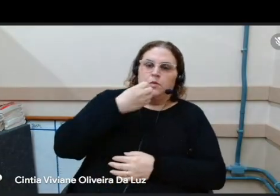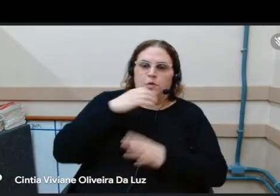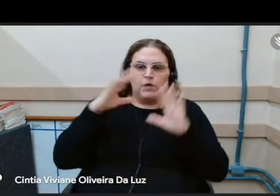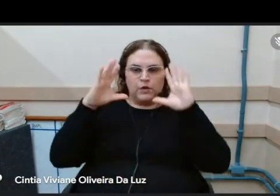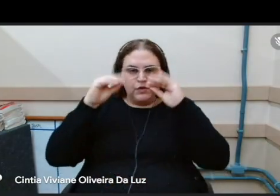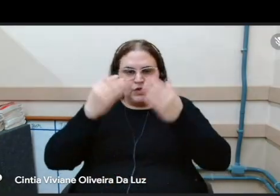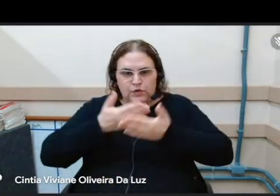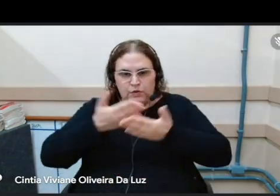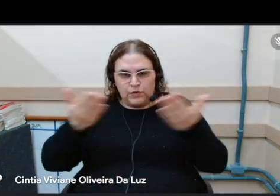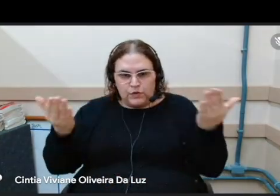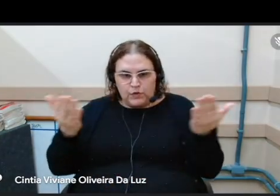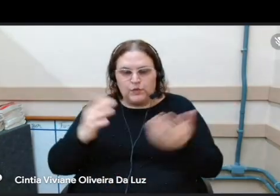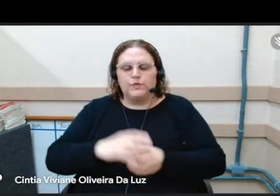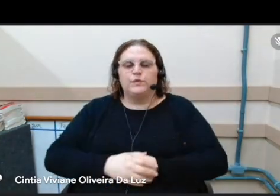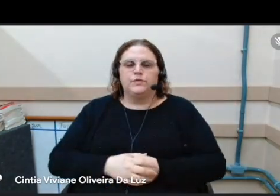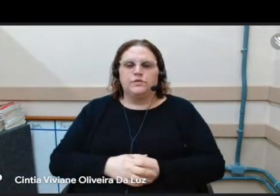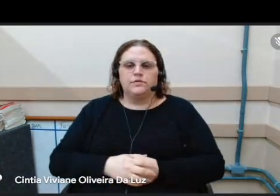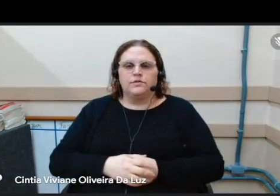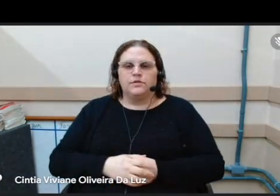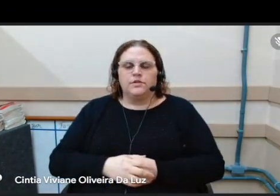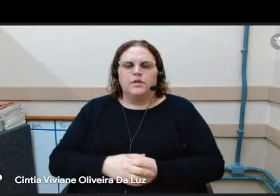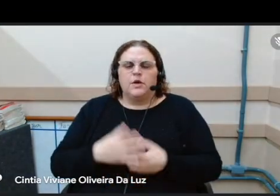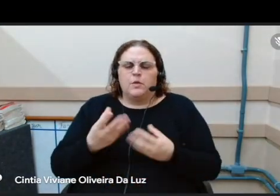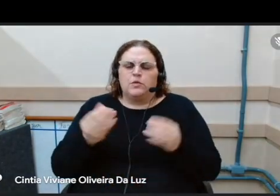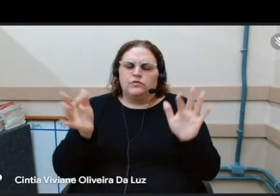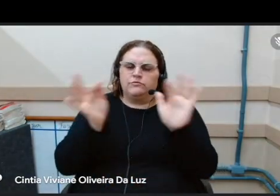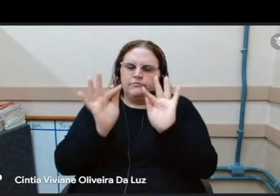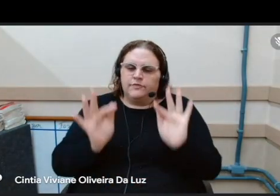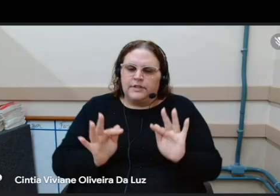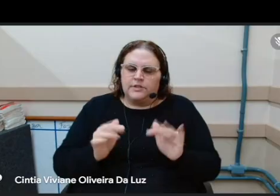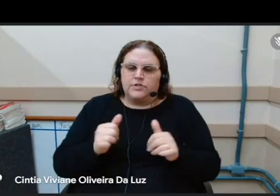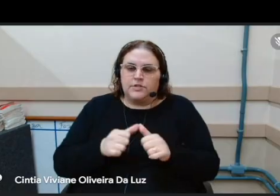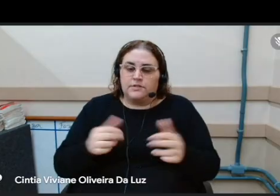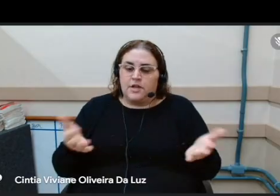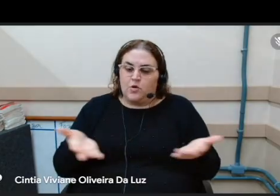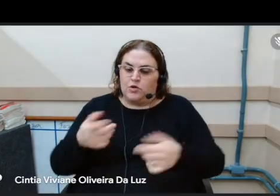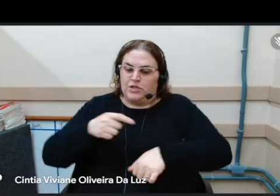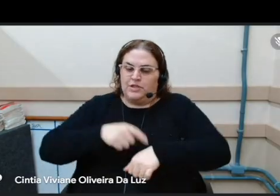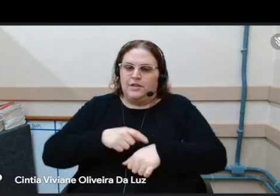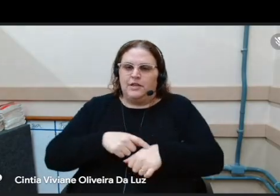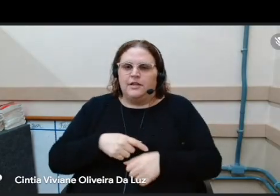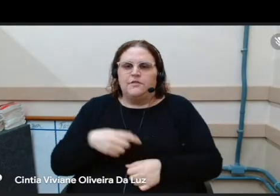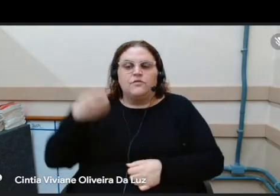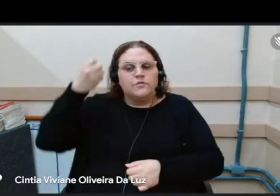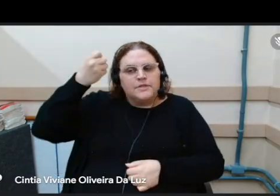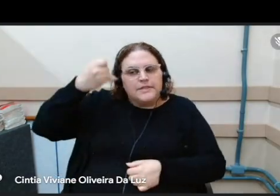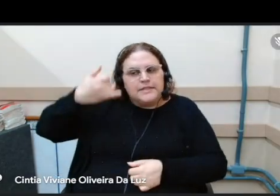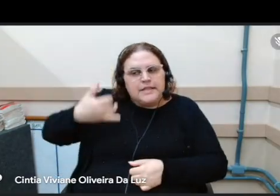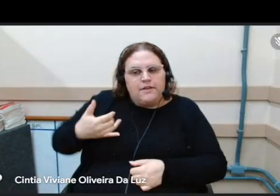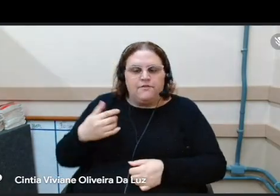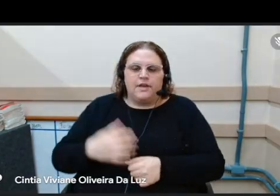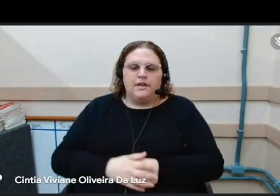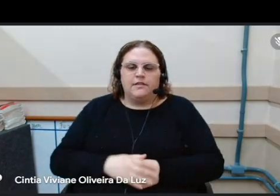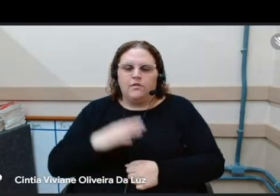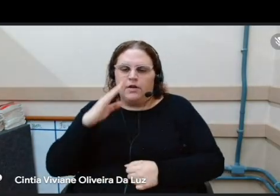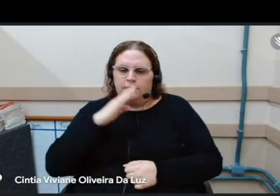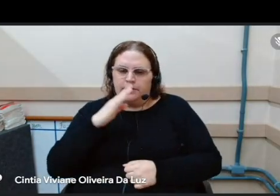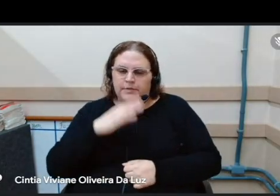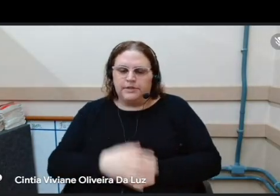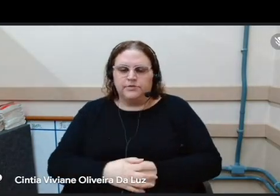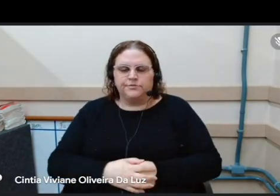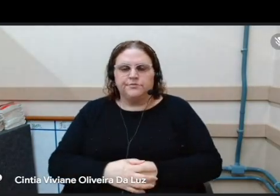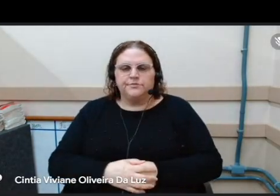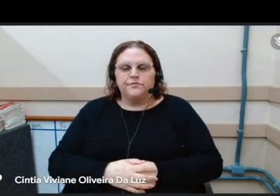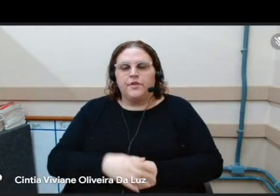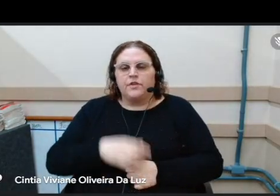todas todos aí muito feliz de est aqui vou fazer minha breve descrição então Eh sou